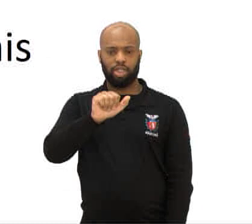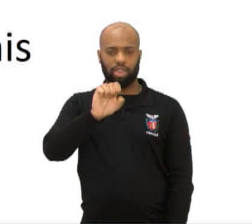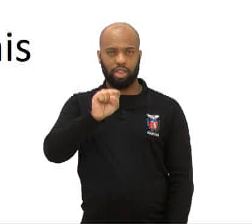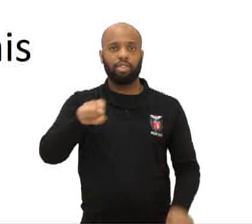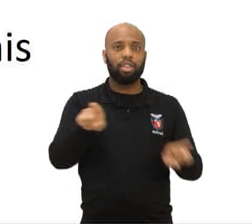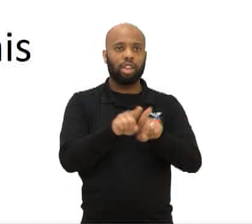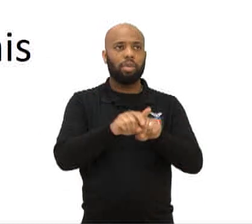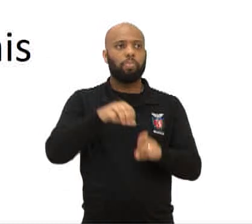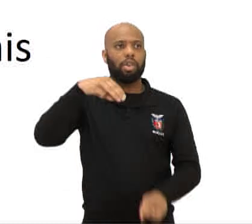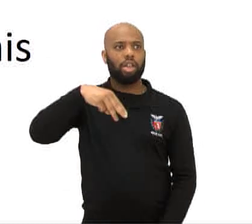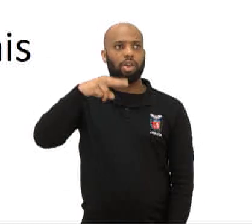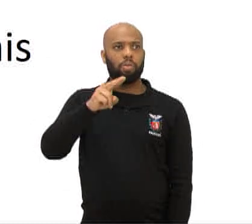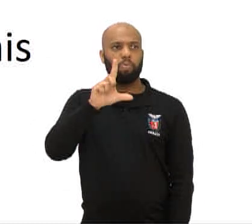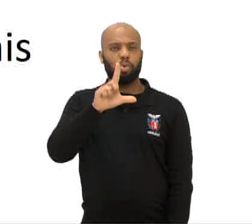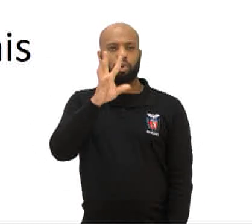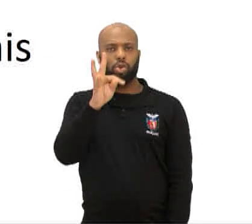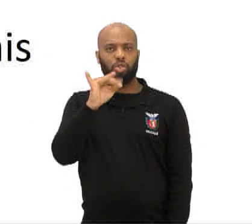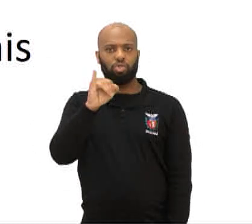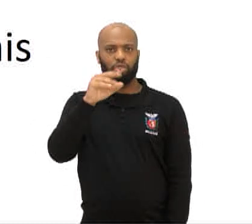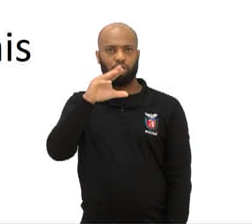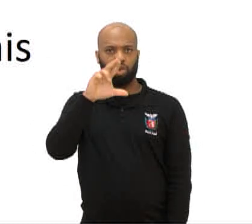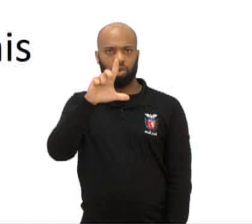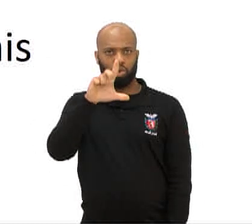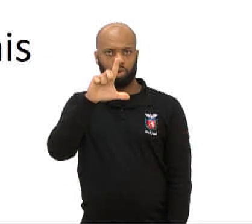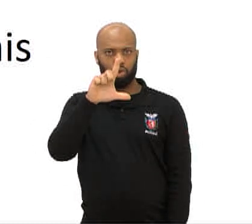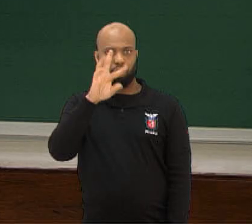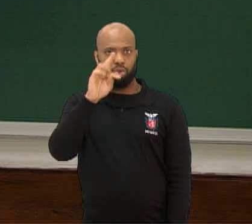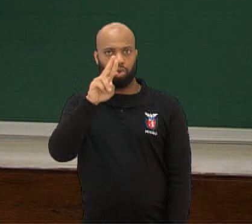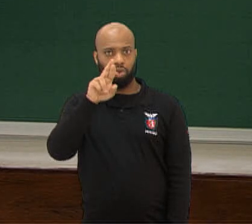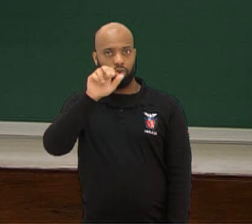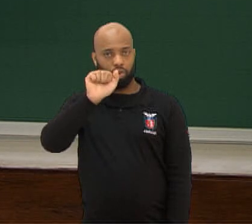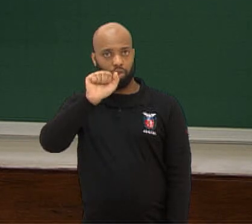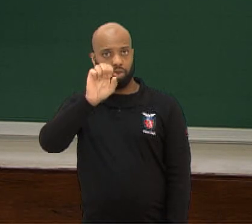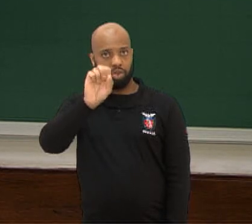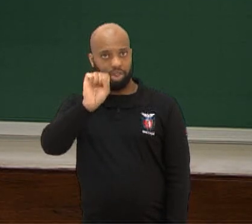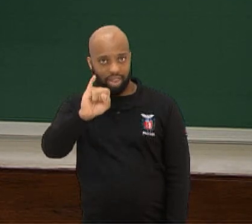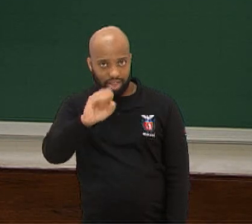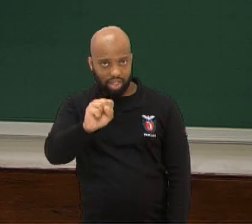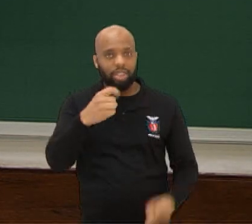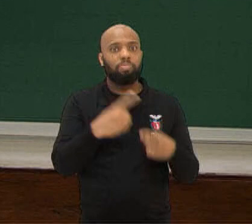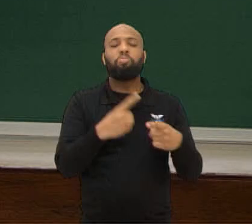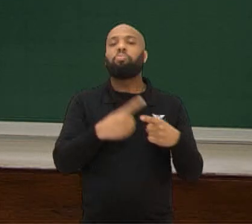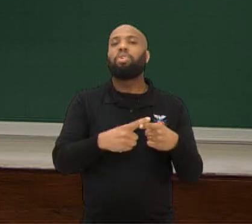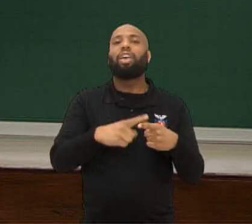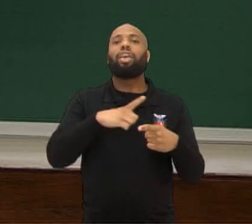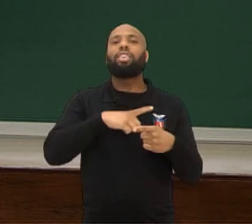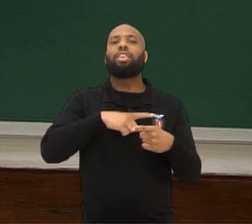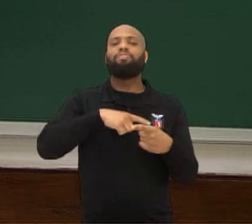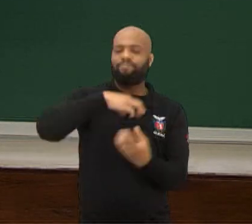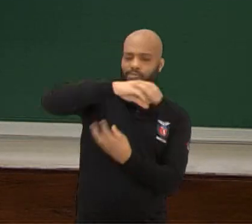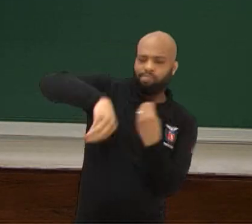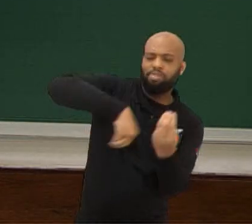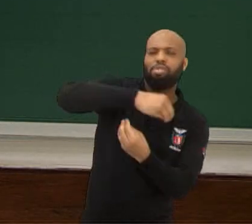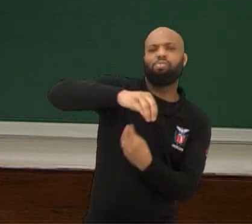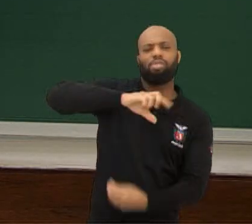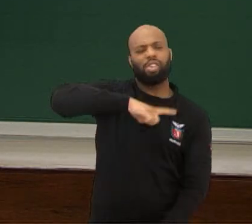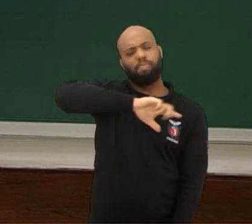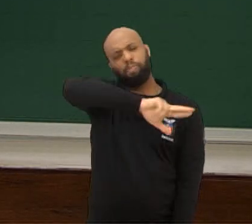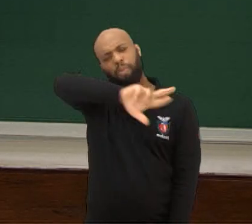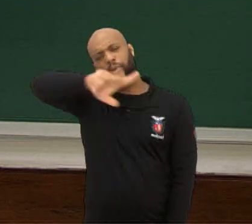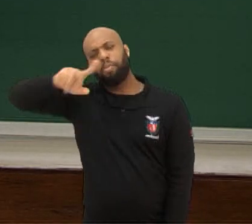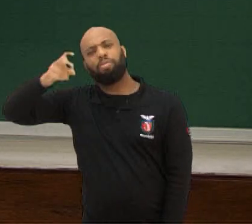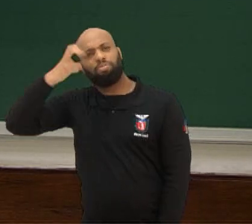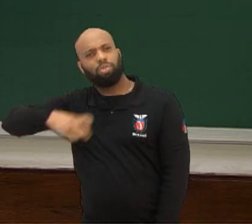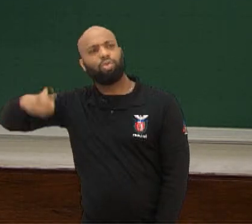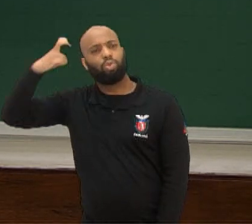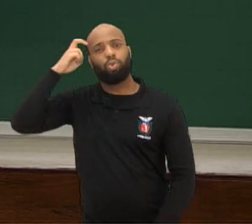multiculturais, principalmente nas capitais, nos grandes centros urbanos, porque elas englobam e envolvem ali diferentes